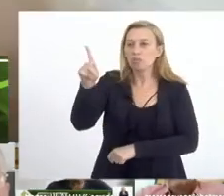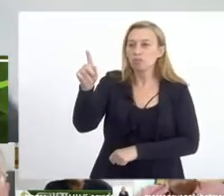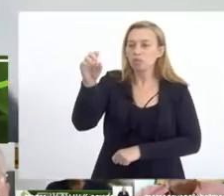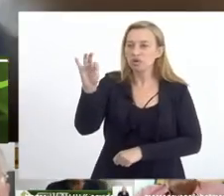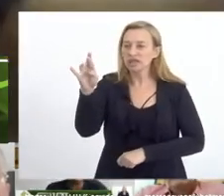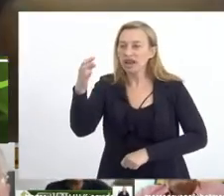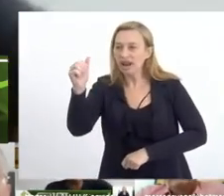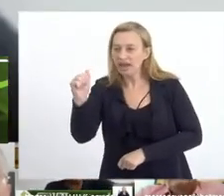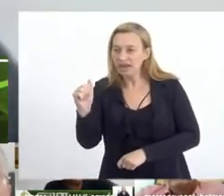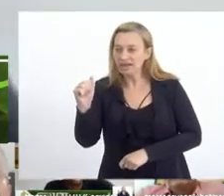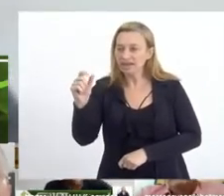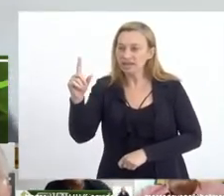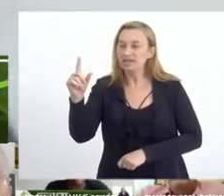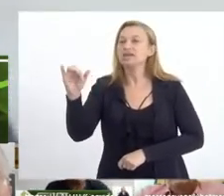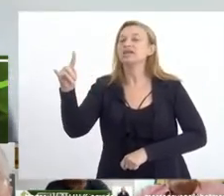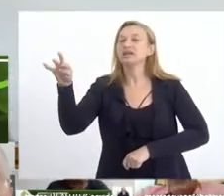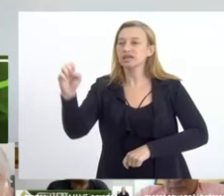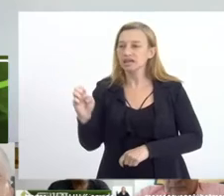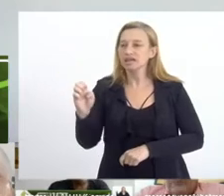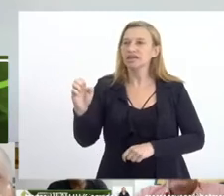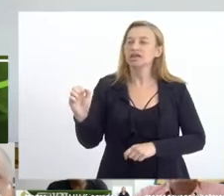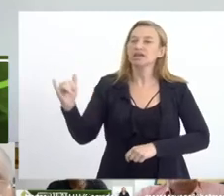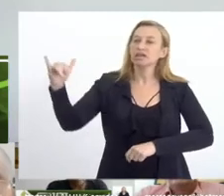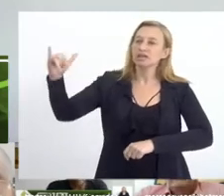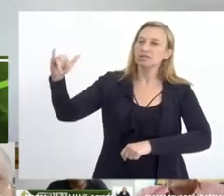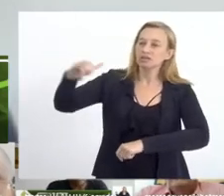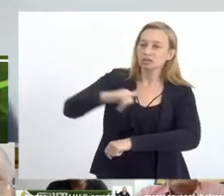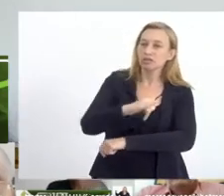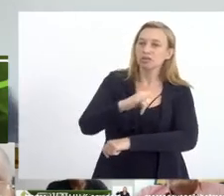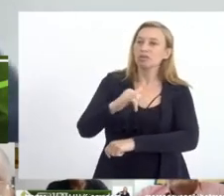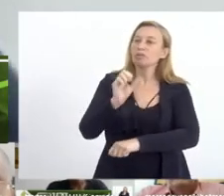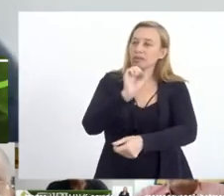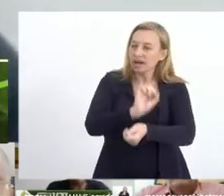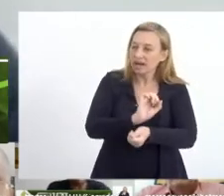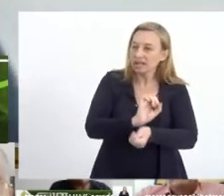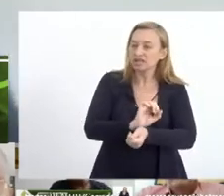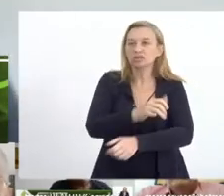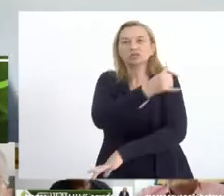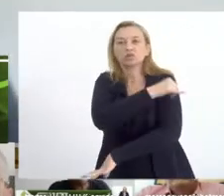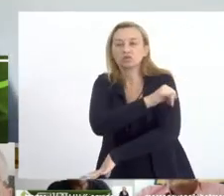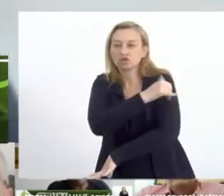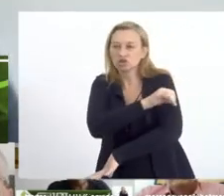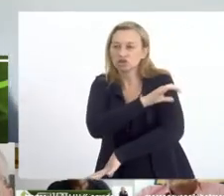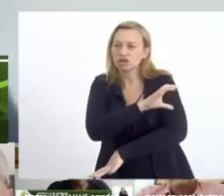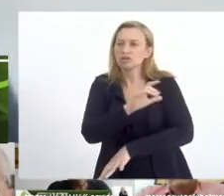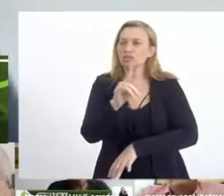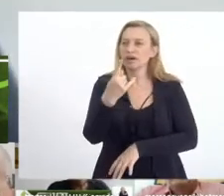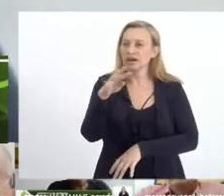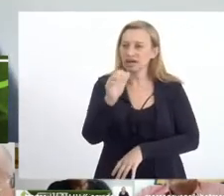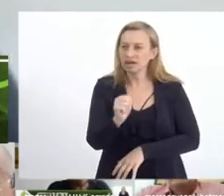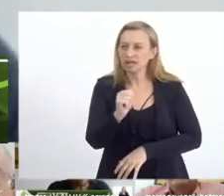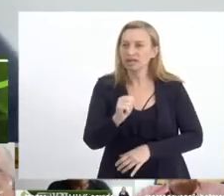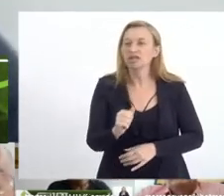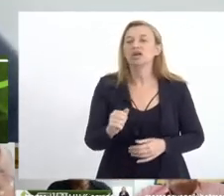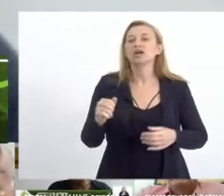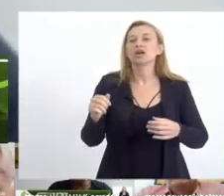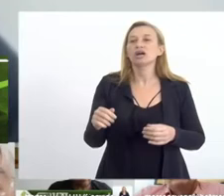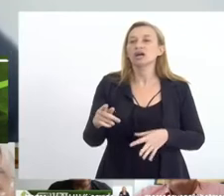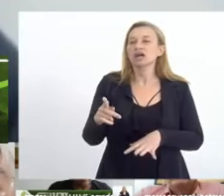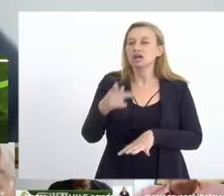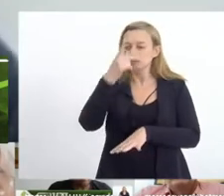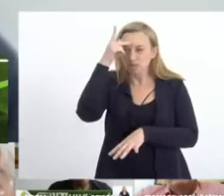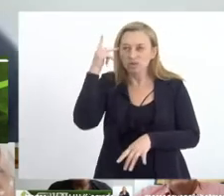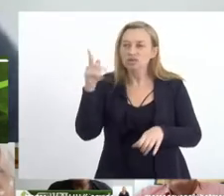Alegre-Paraty, Porto Alegre-Resende com escala no Rio de Janeiro, Belo Horizonte com escala e vice-versa. Os passageiros também destas